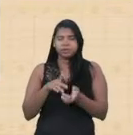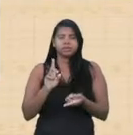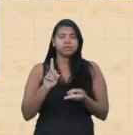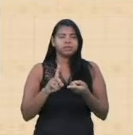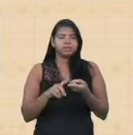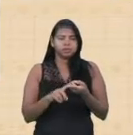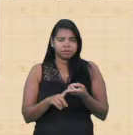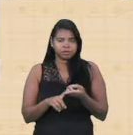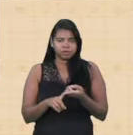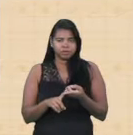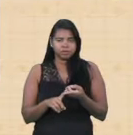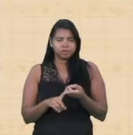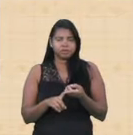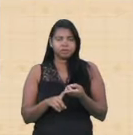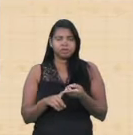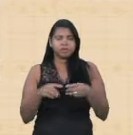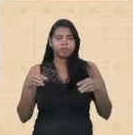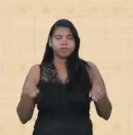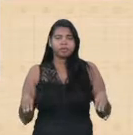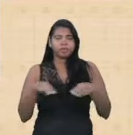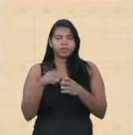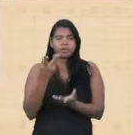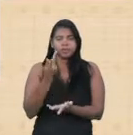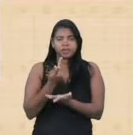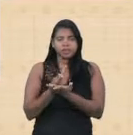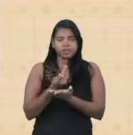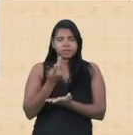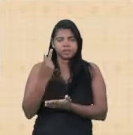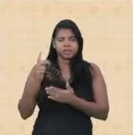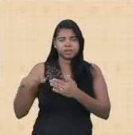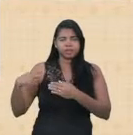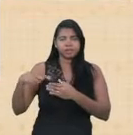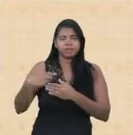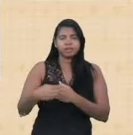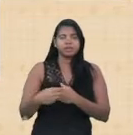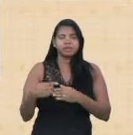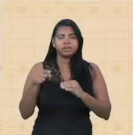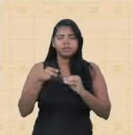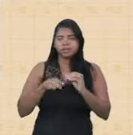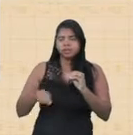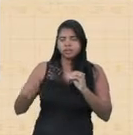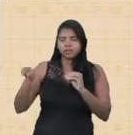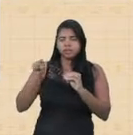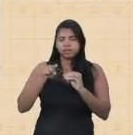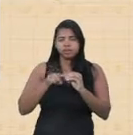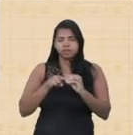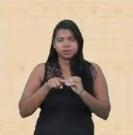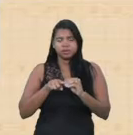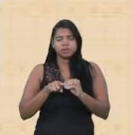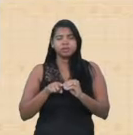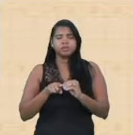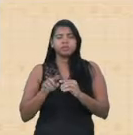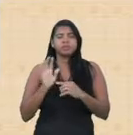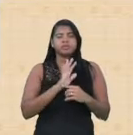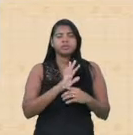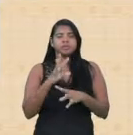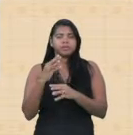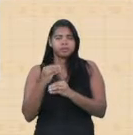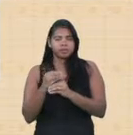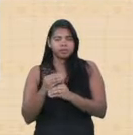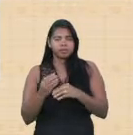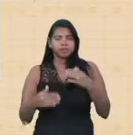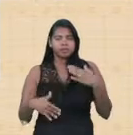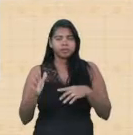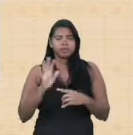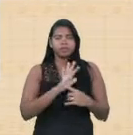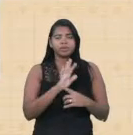ela tenderá a realizar uma trajetória circular. Dessa maneira, quando os corpos realizam trajetórias circulares, a